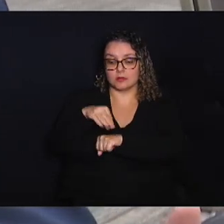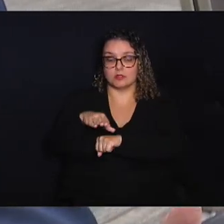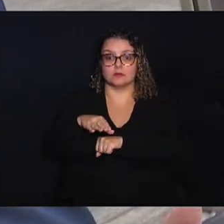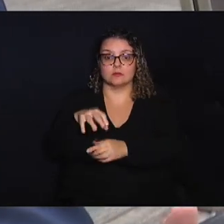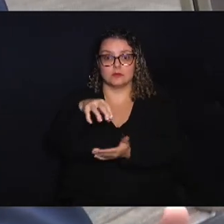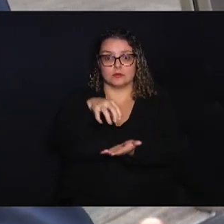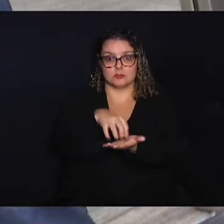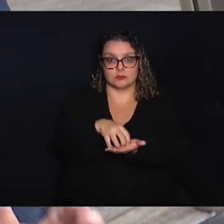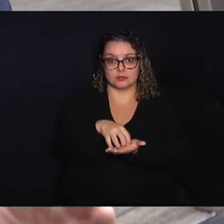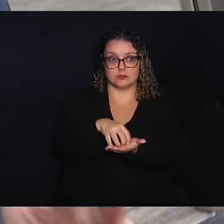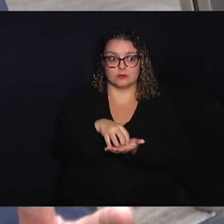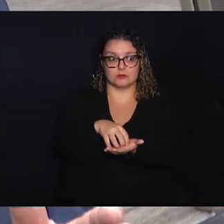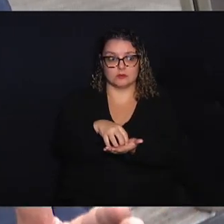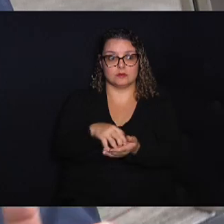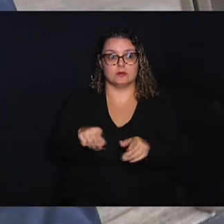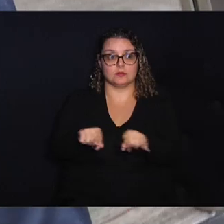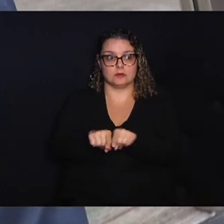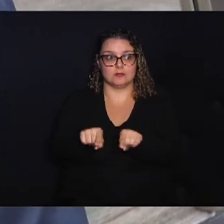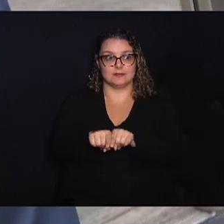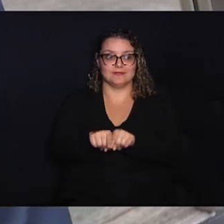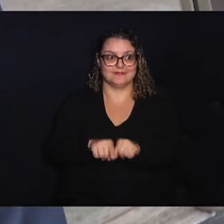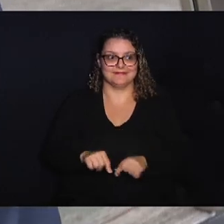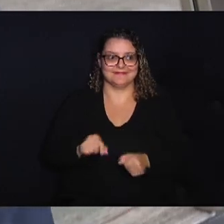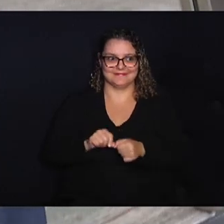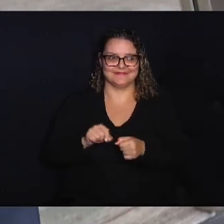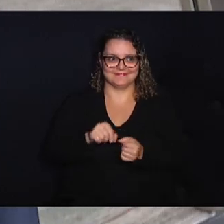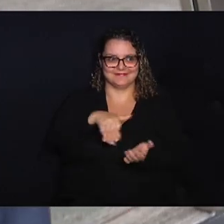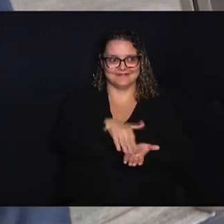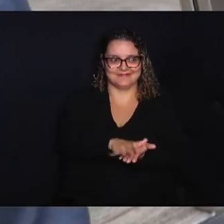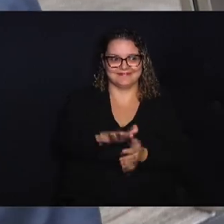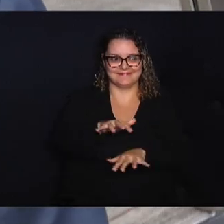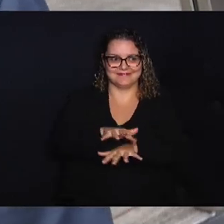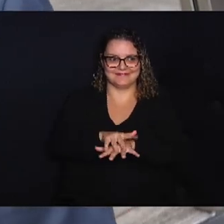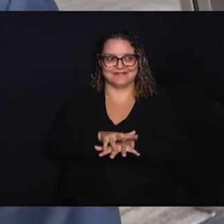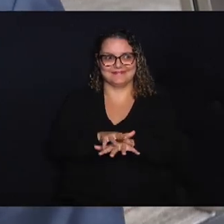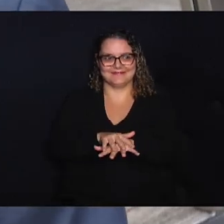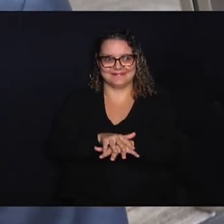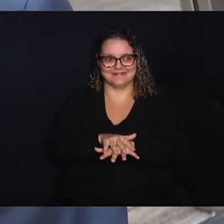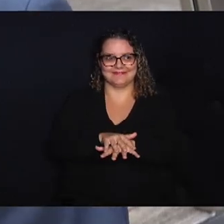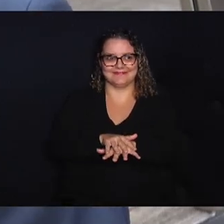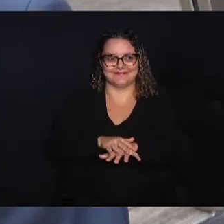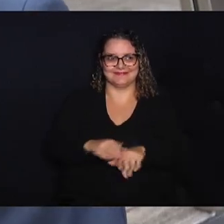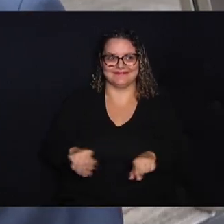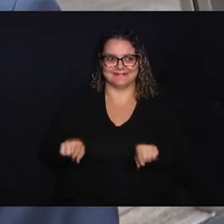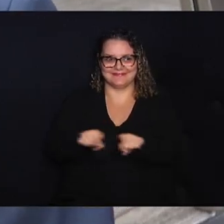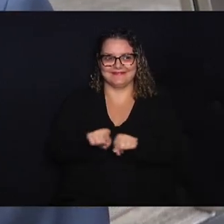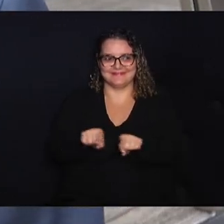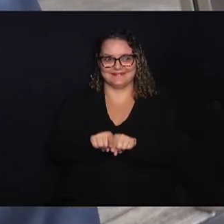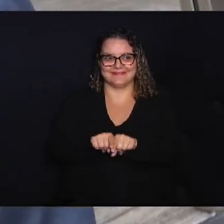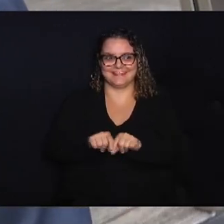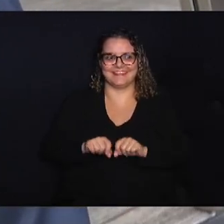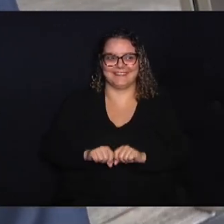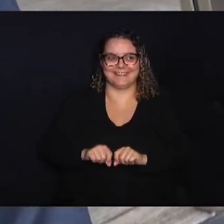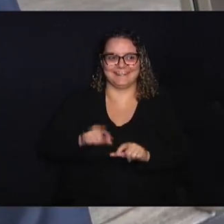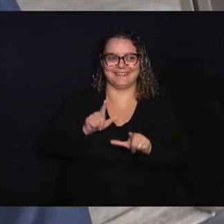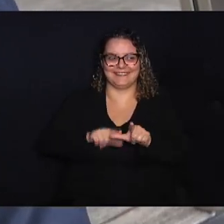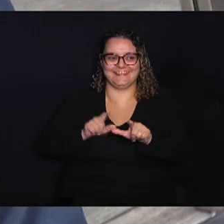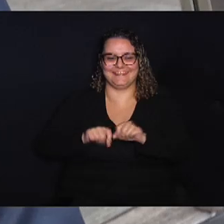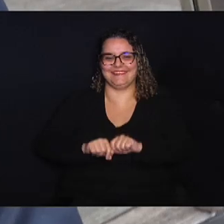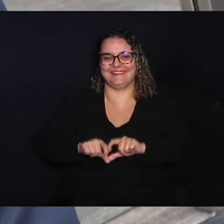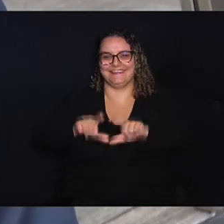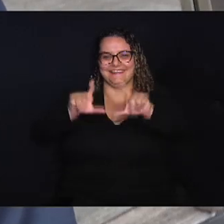centro e ele vai também fazer o impresso em Braille. Em Braille e em letras caixa altas, né, que possa